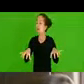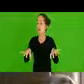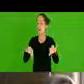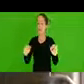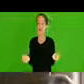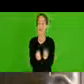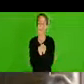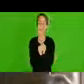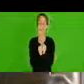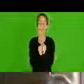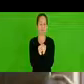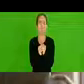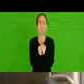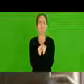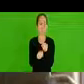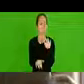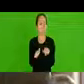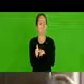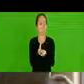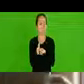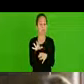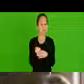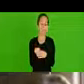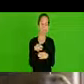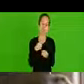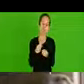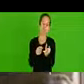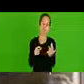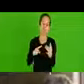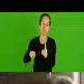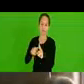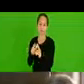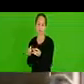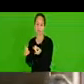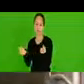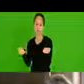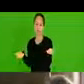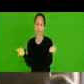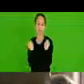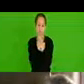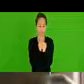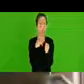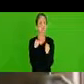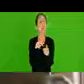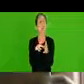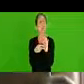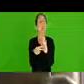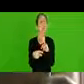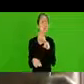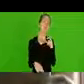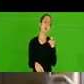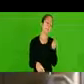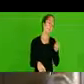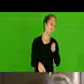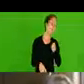então, aqueles que conseguem fazer uma pesquisa quantiqualitativa, significa que, sim, vão envolver números, vão envolver